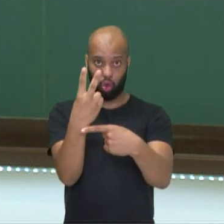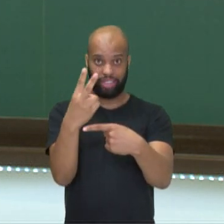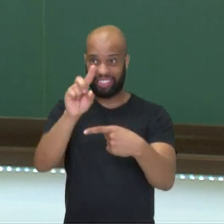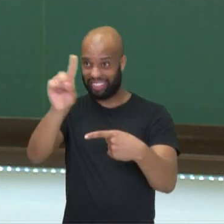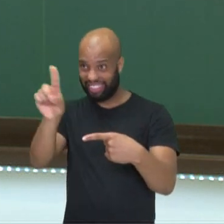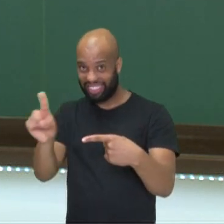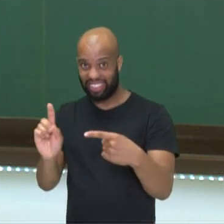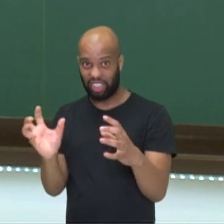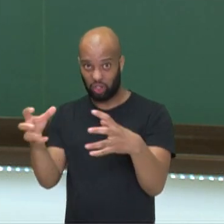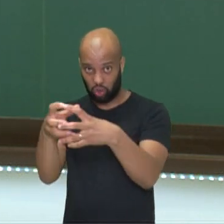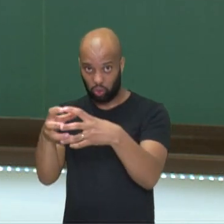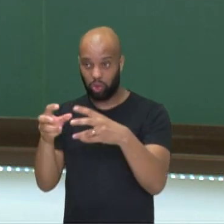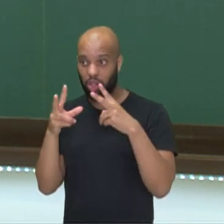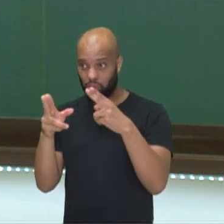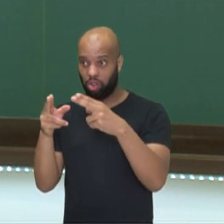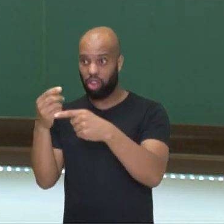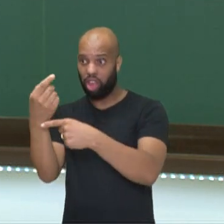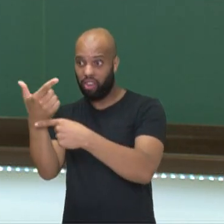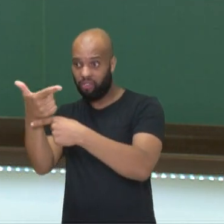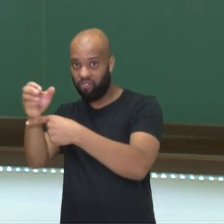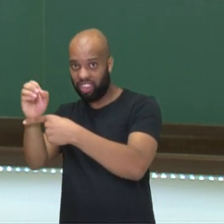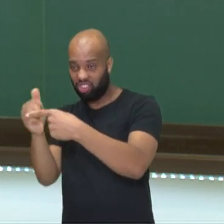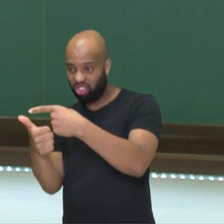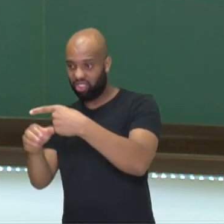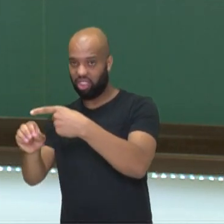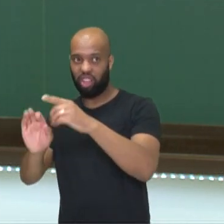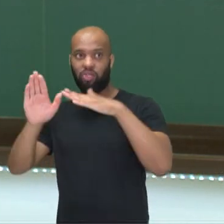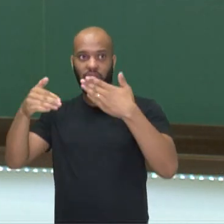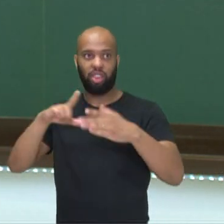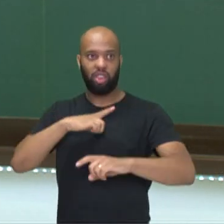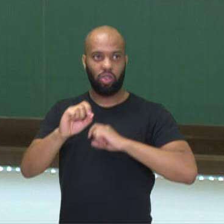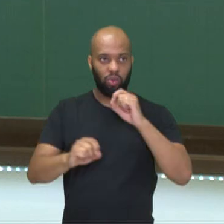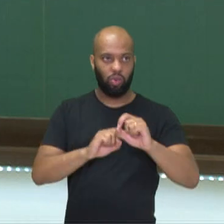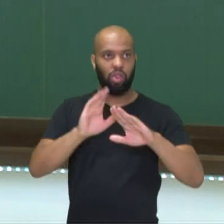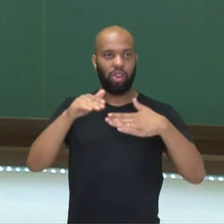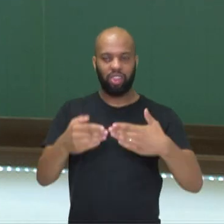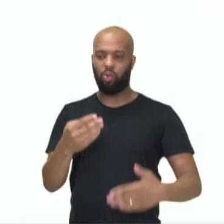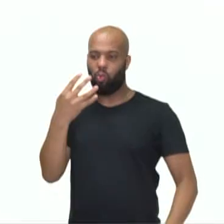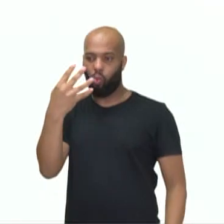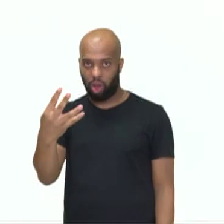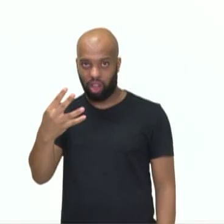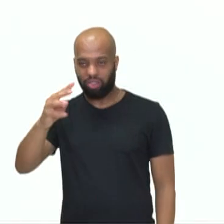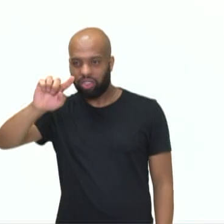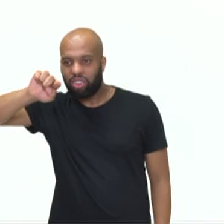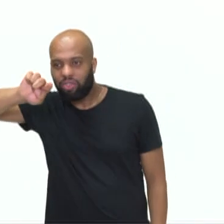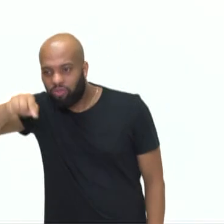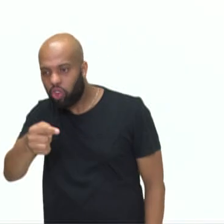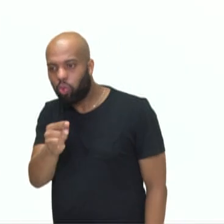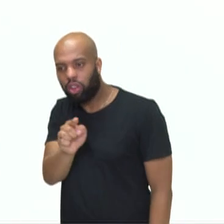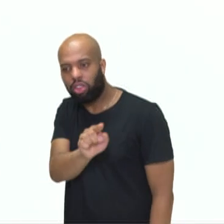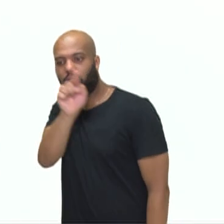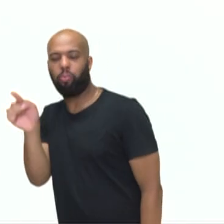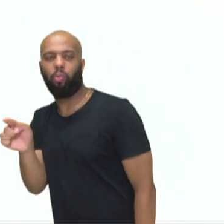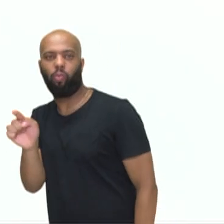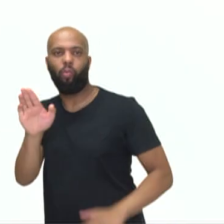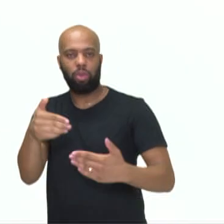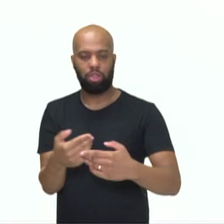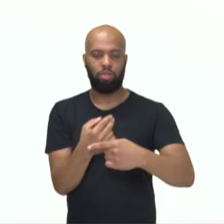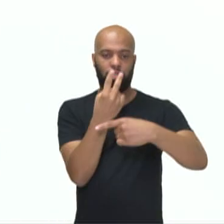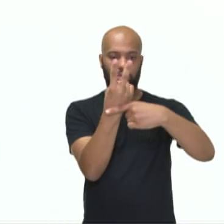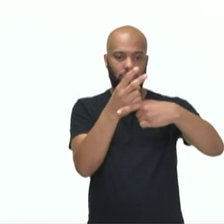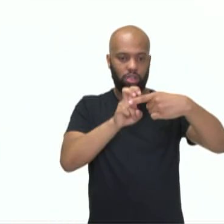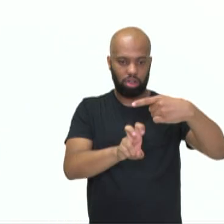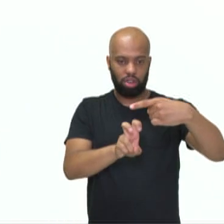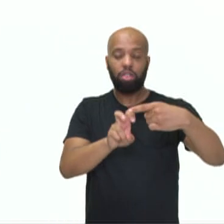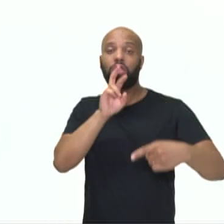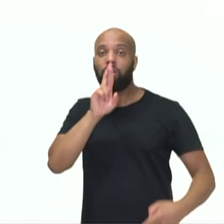20 décimos dividido por 5 dá quanto? 4 décimos. Esse 4, obviamente, vai depois da vírgula. Então, o 2/5 é igual a quanto? É